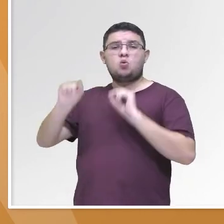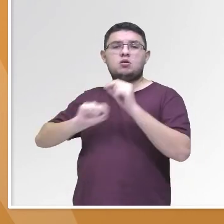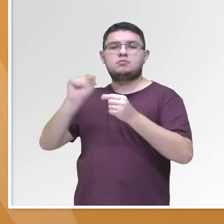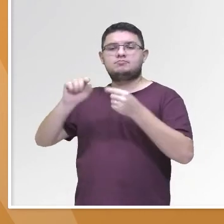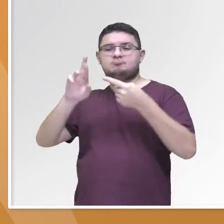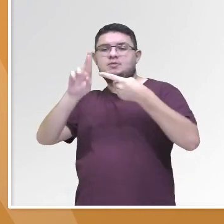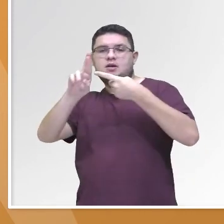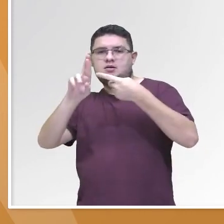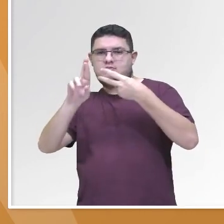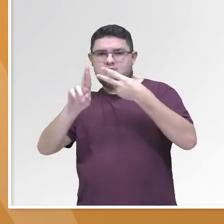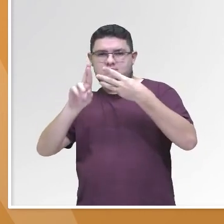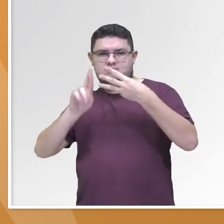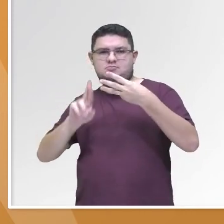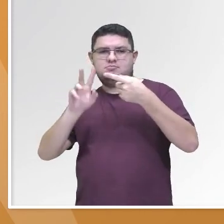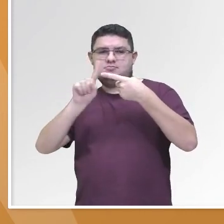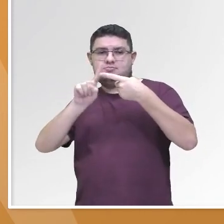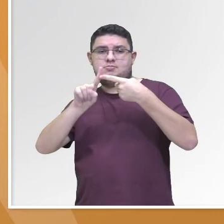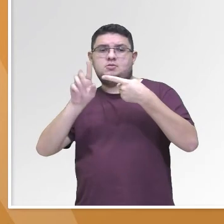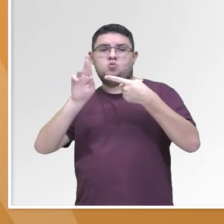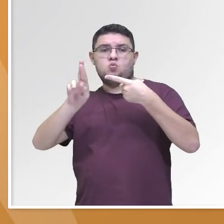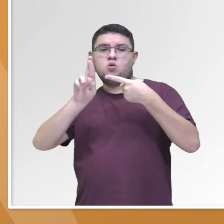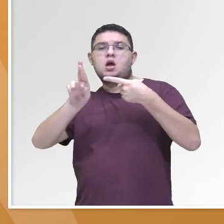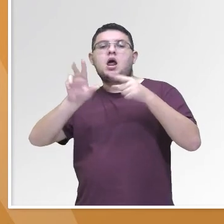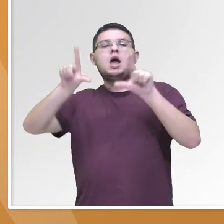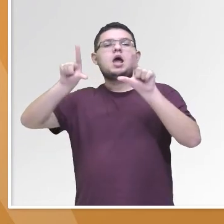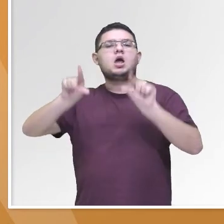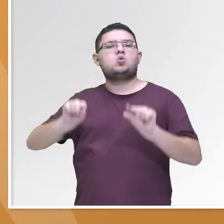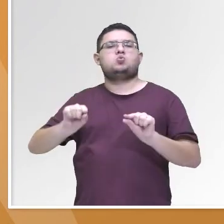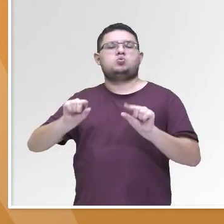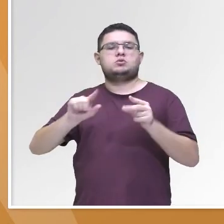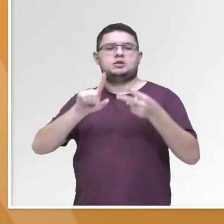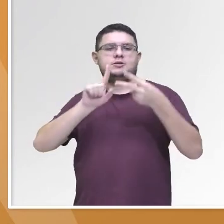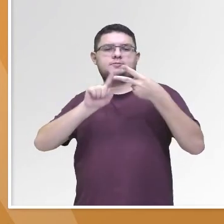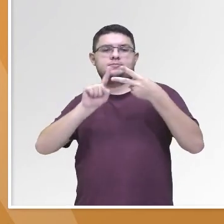significado, né? O primeiro de reduzir, o segundo aí de